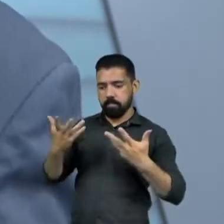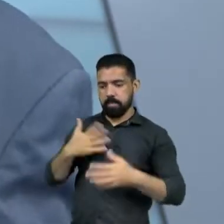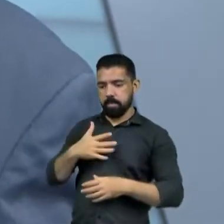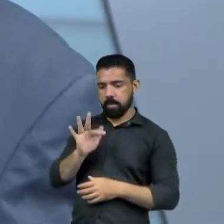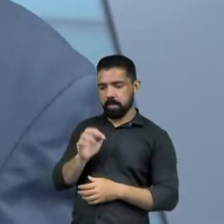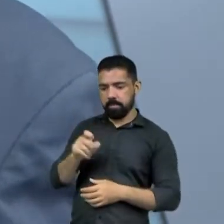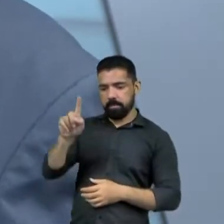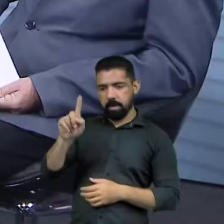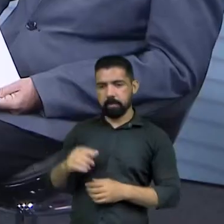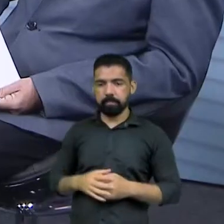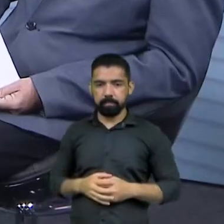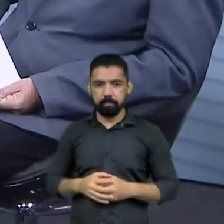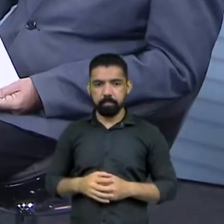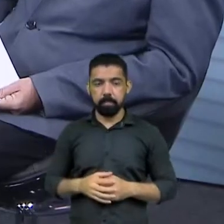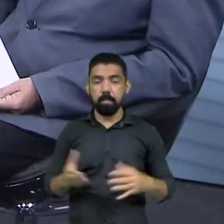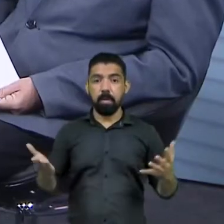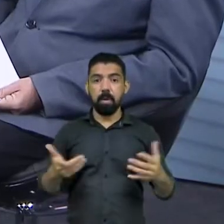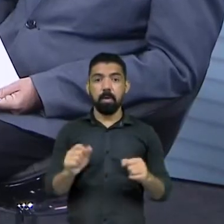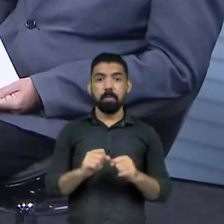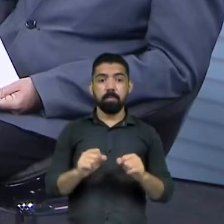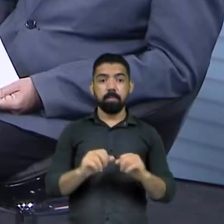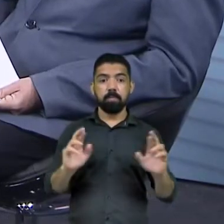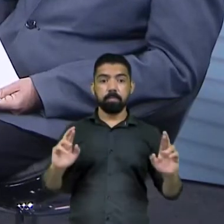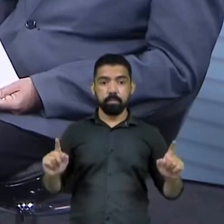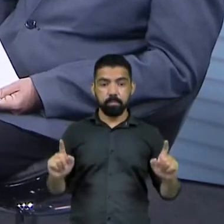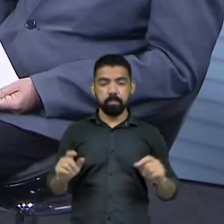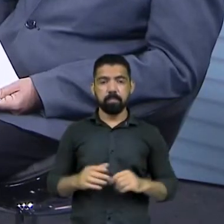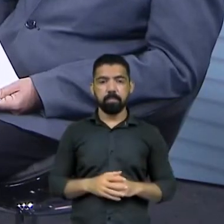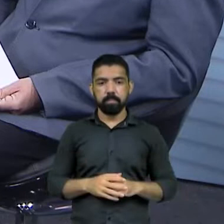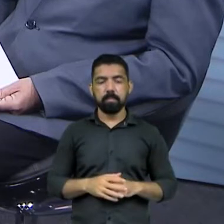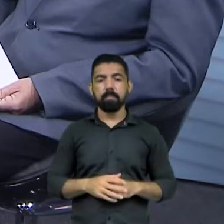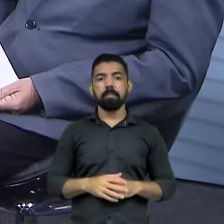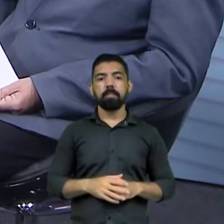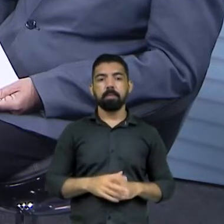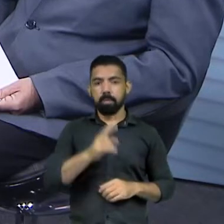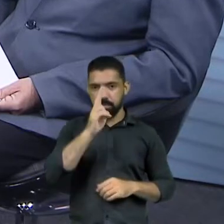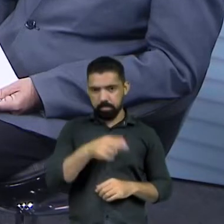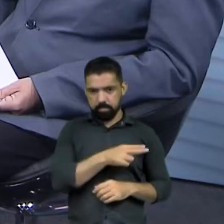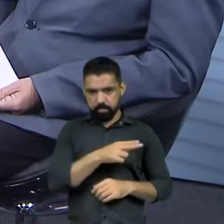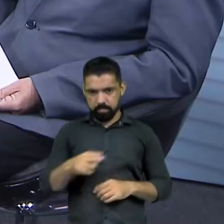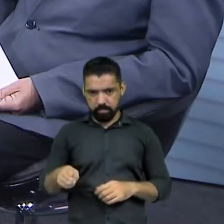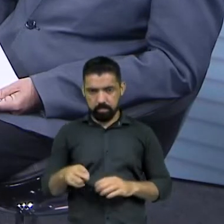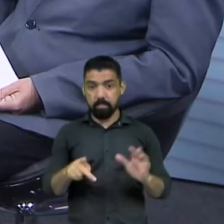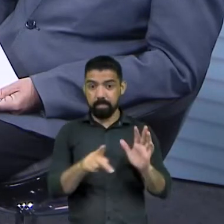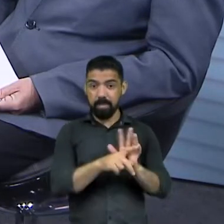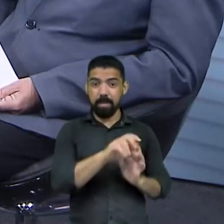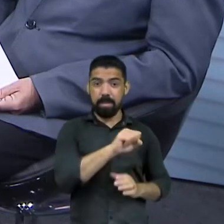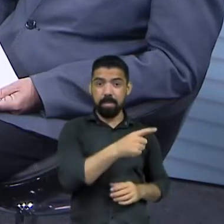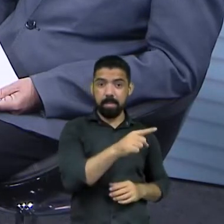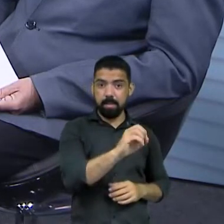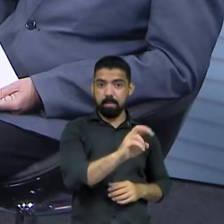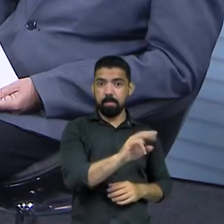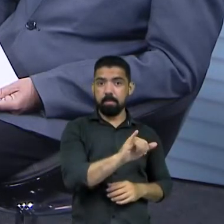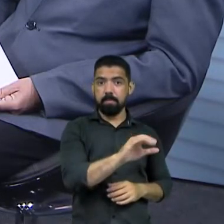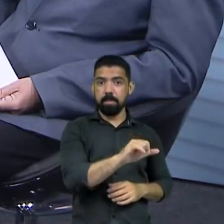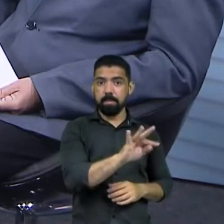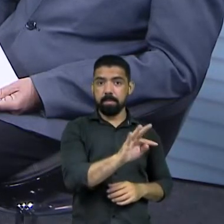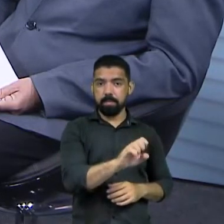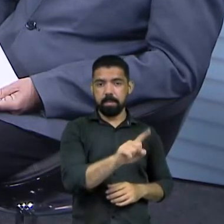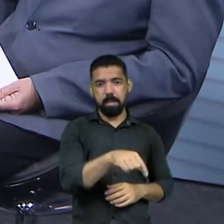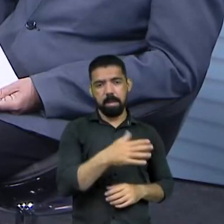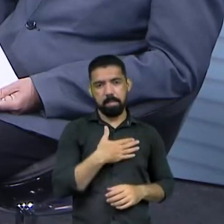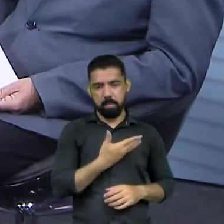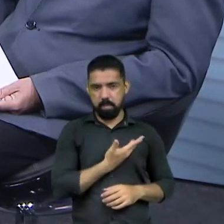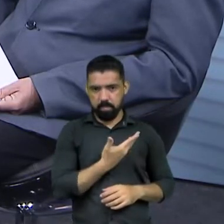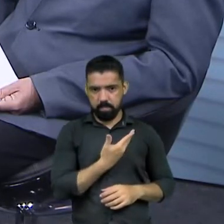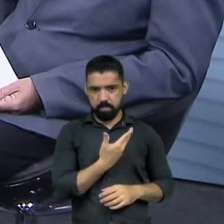PR então eu vou fazer o contrário agora certo por o padre neto da São Vicente certo é meu amigo ele pediu uma época para mim pastor você pode fazer uma